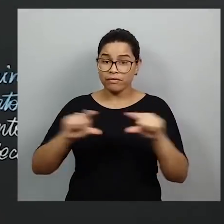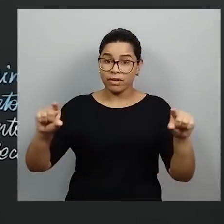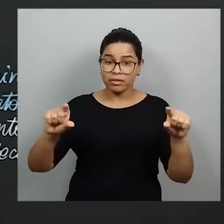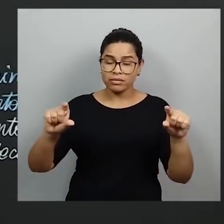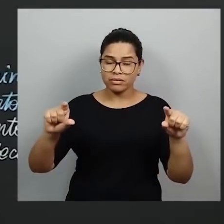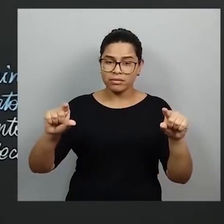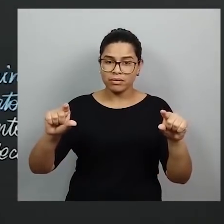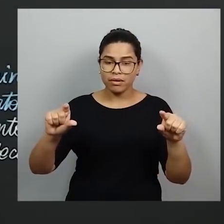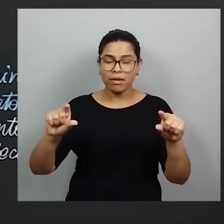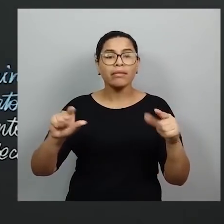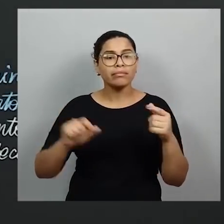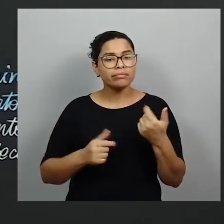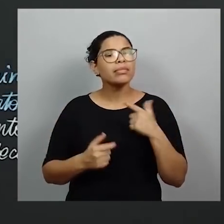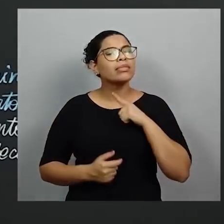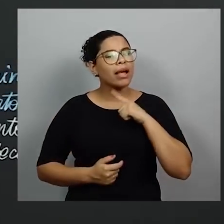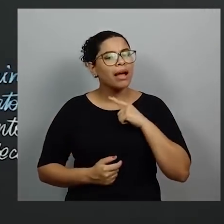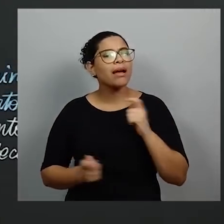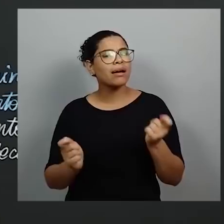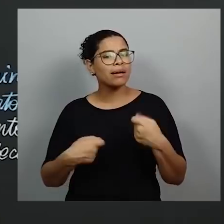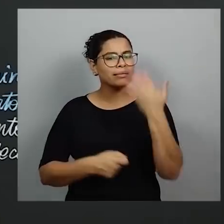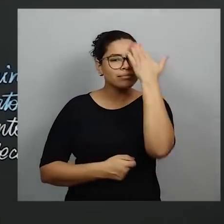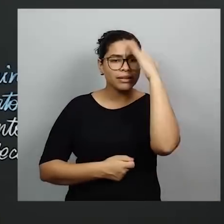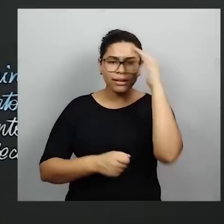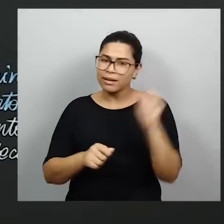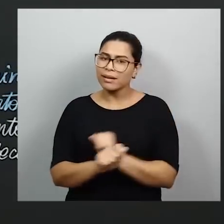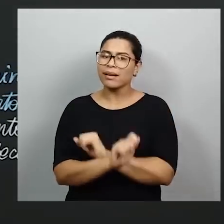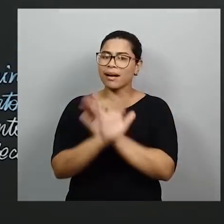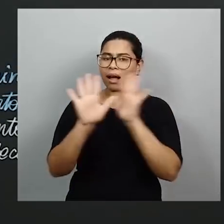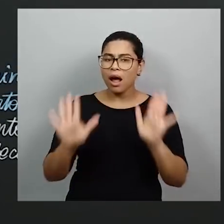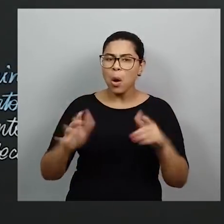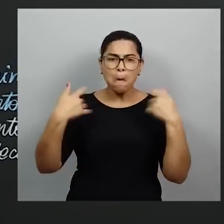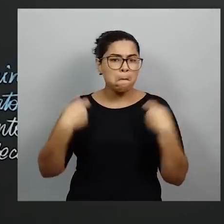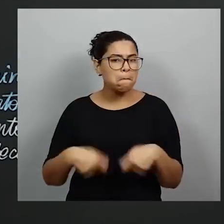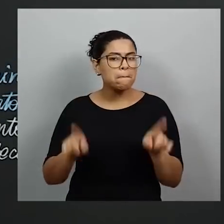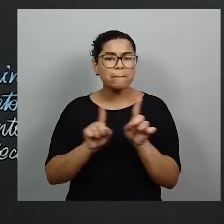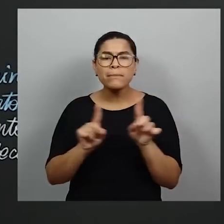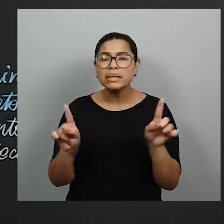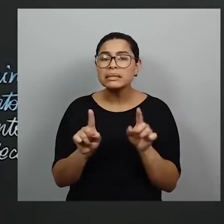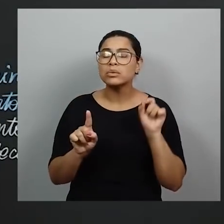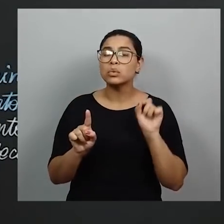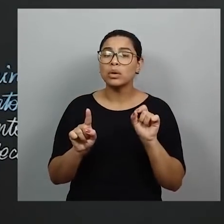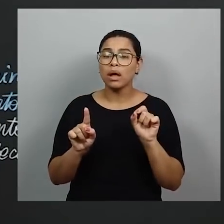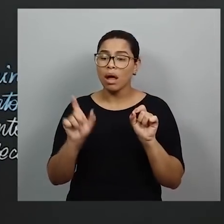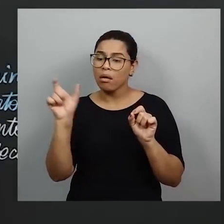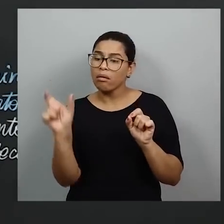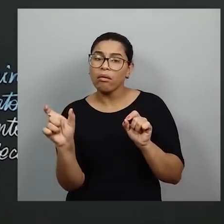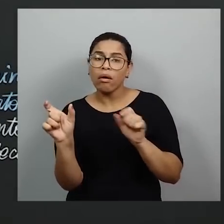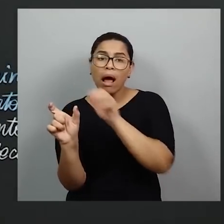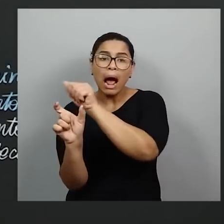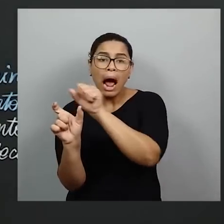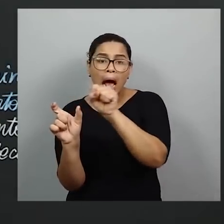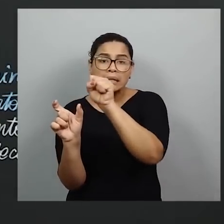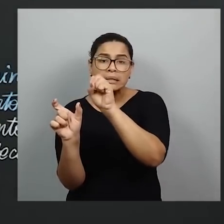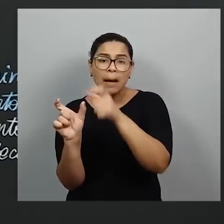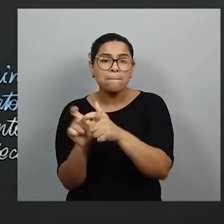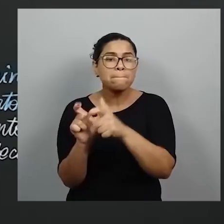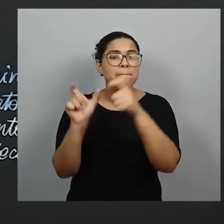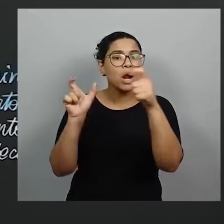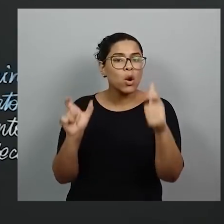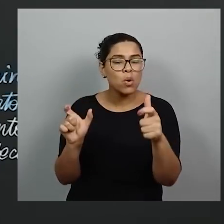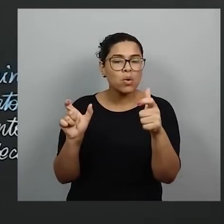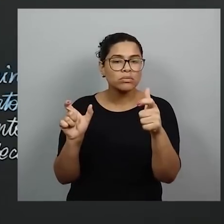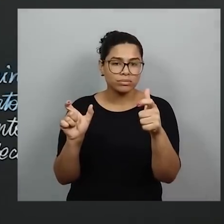mensagem está respeitado, ou seja, eu não preciso necessariamente dessa construção aqui,